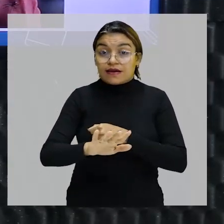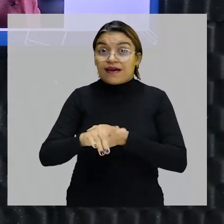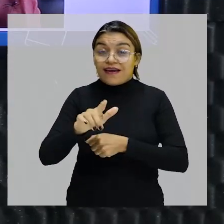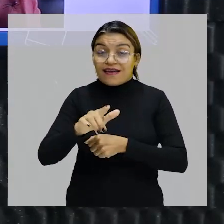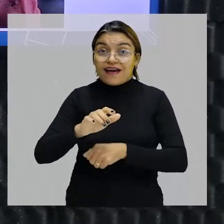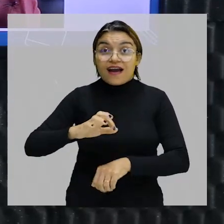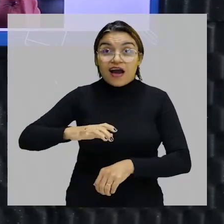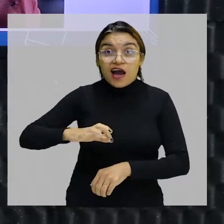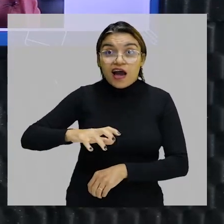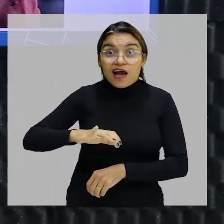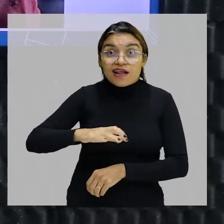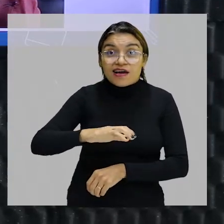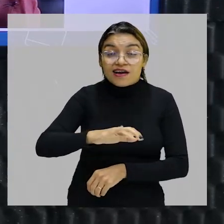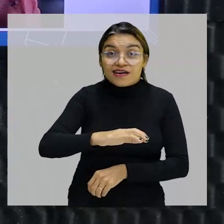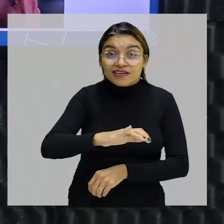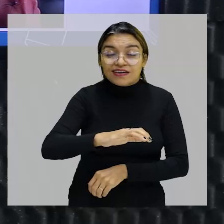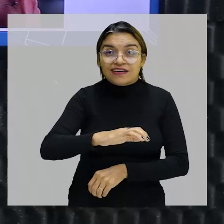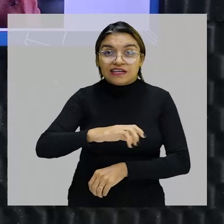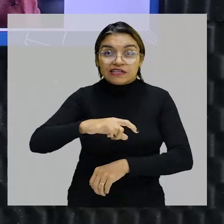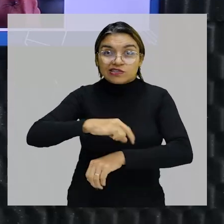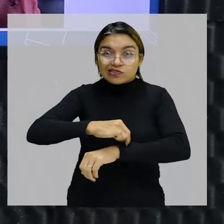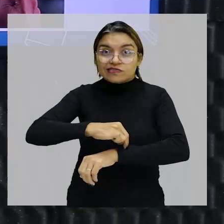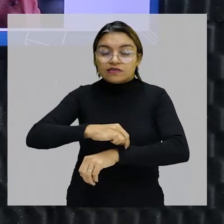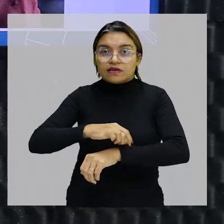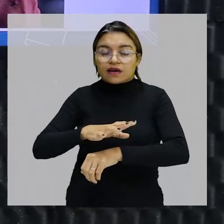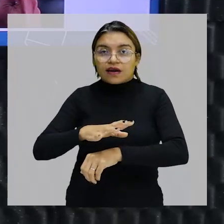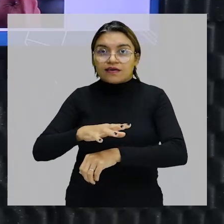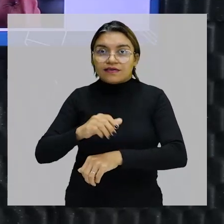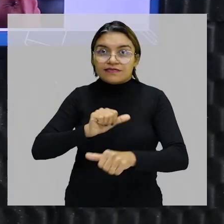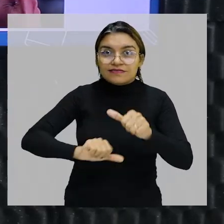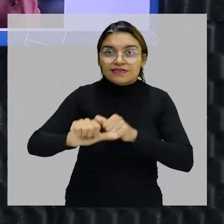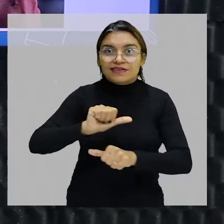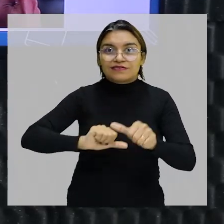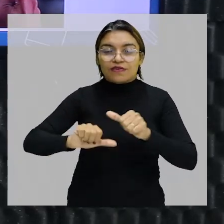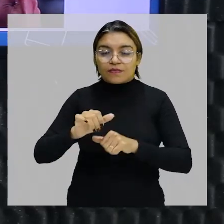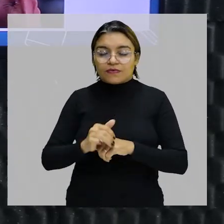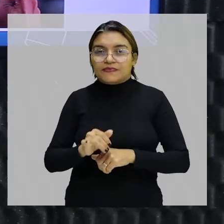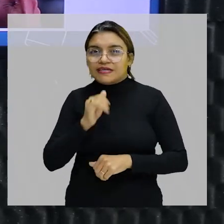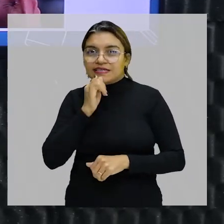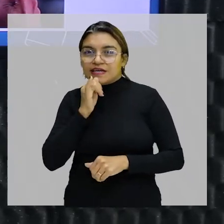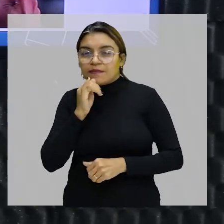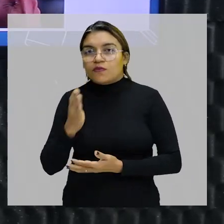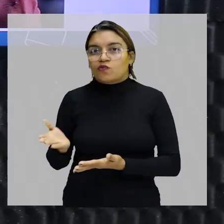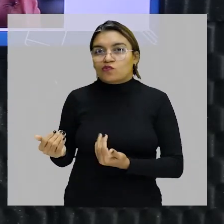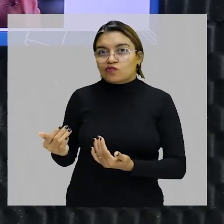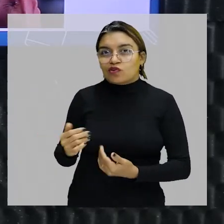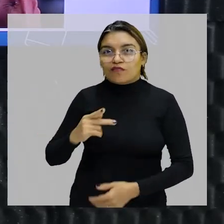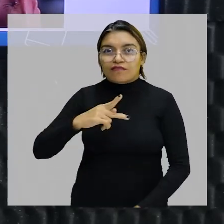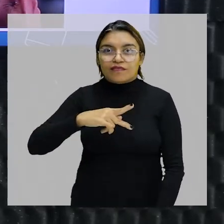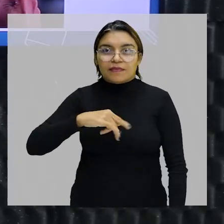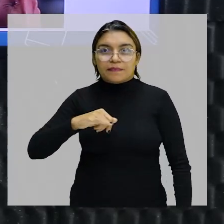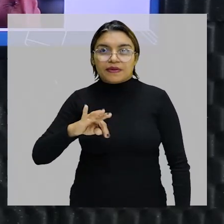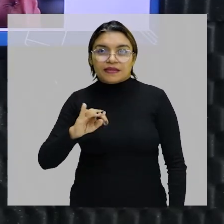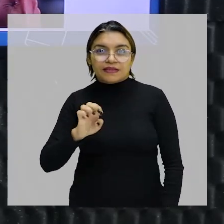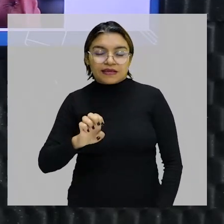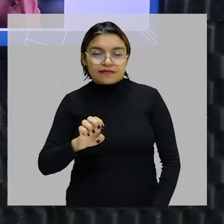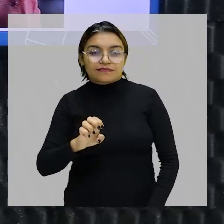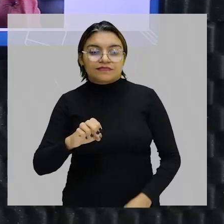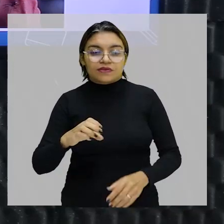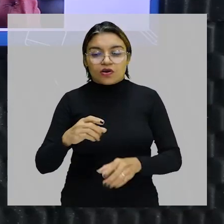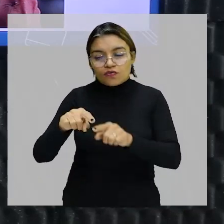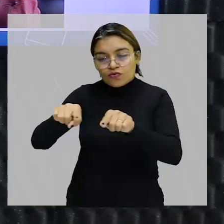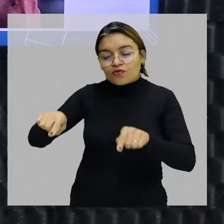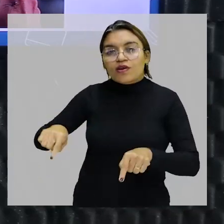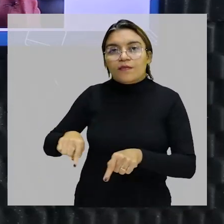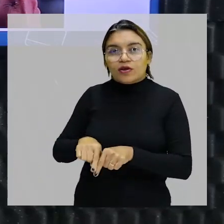mas naquela época fazia sentido. O jovem Peter Parker, estudante que visitava o laboratório